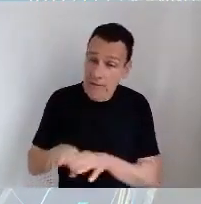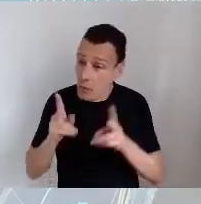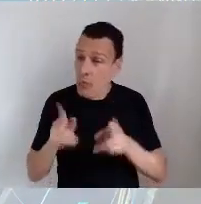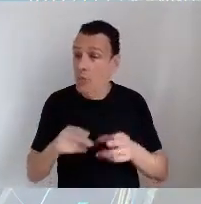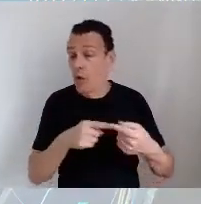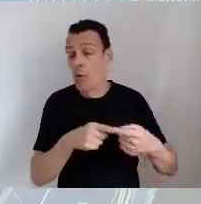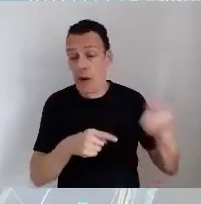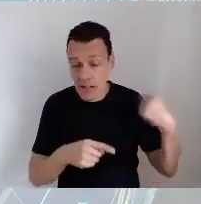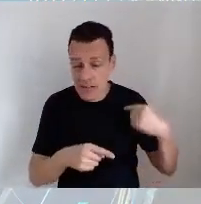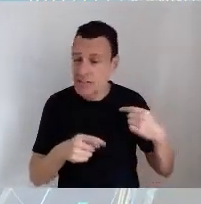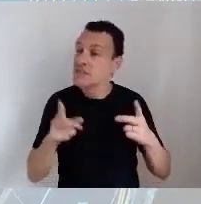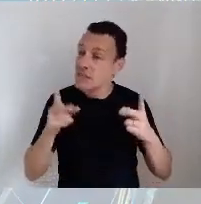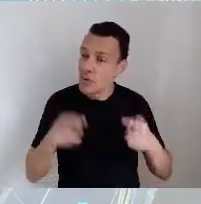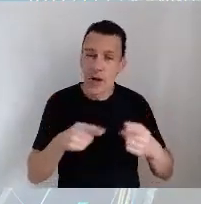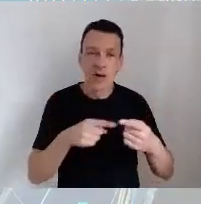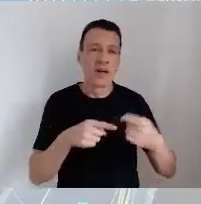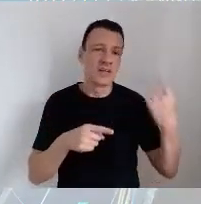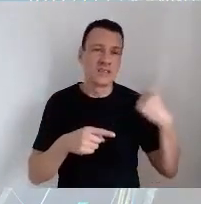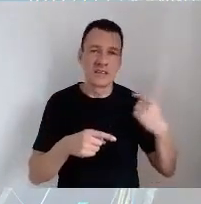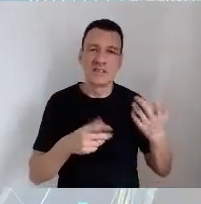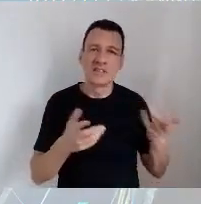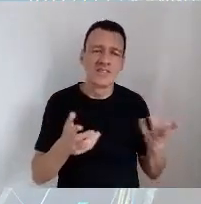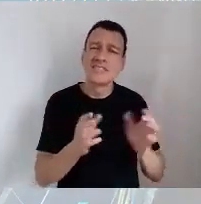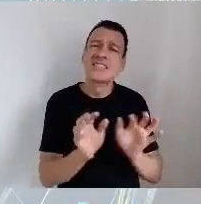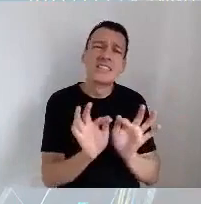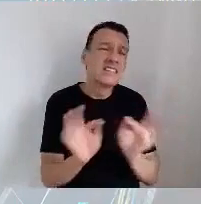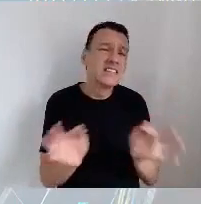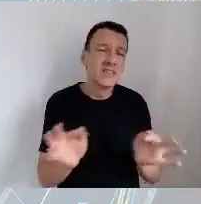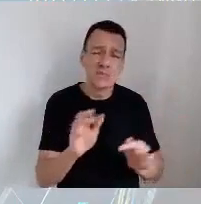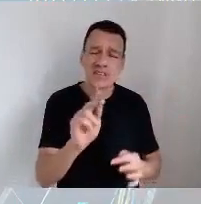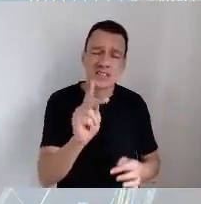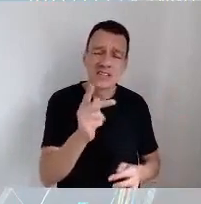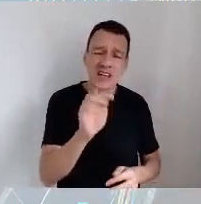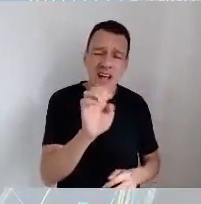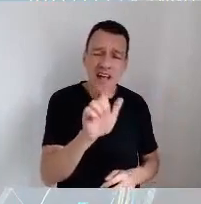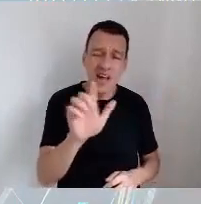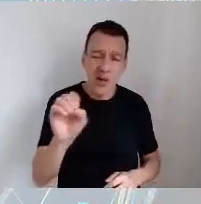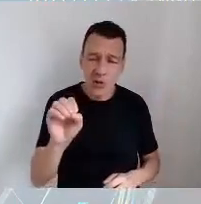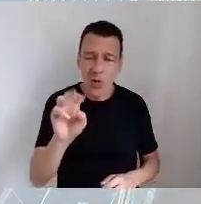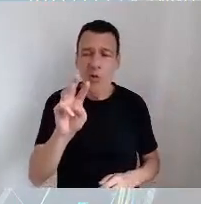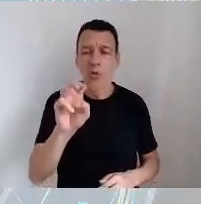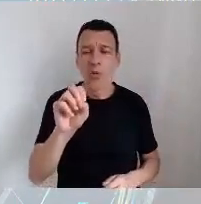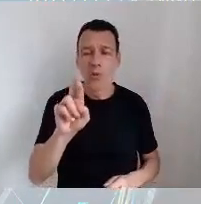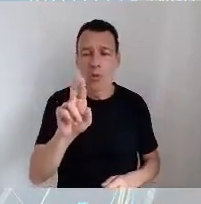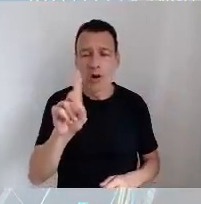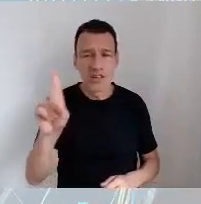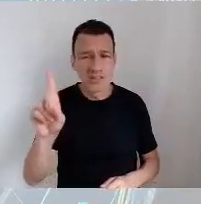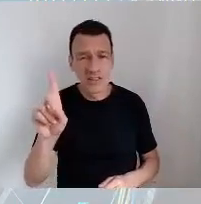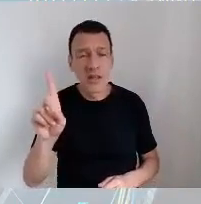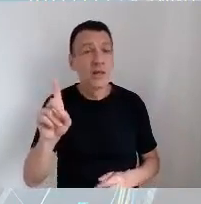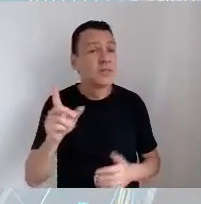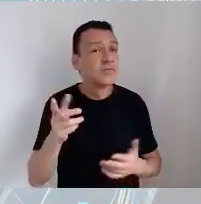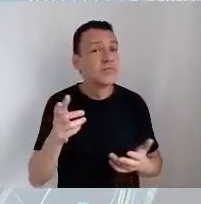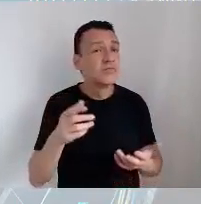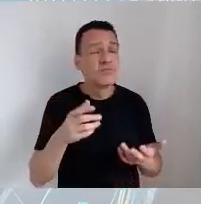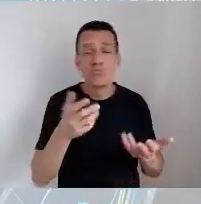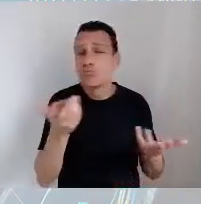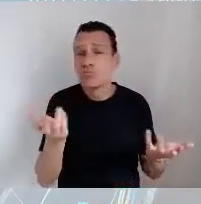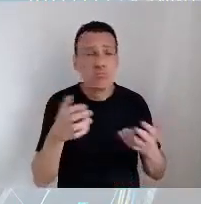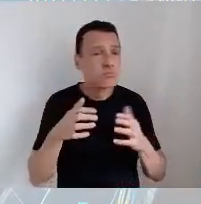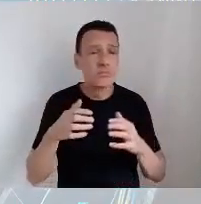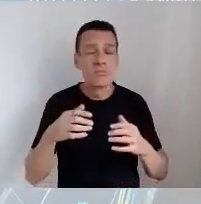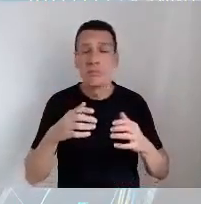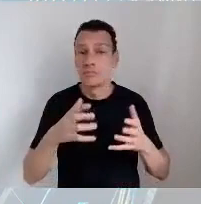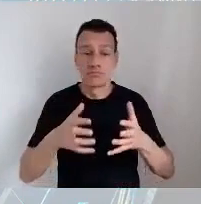você converte um simples hello world né em algo gigantesco O que eram cinco linhas de código se convertem em pelo menos três